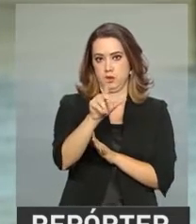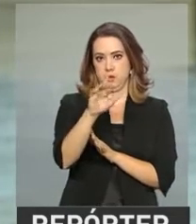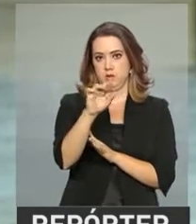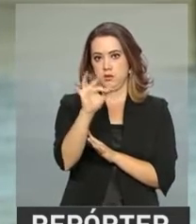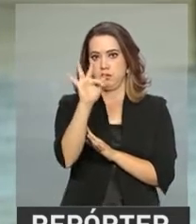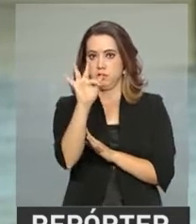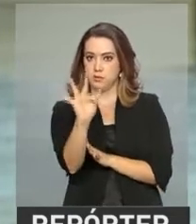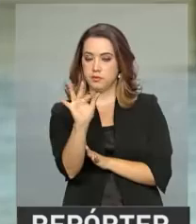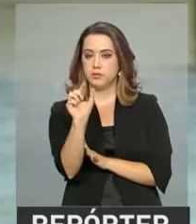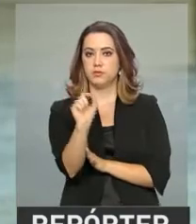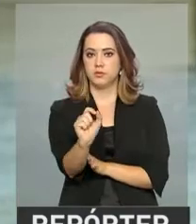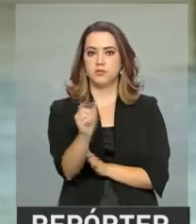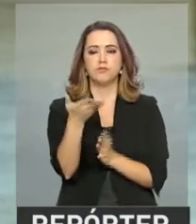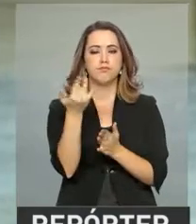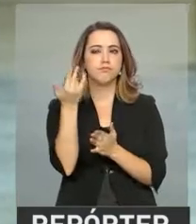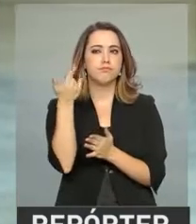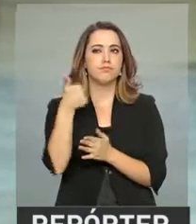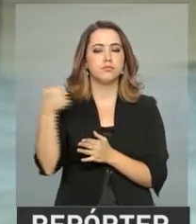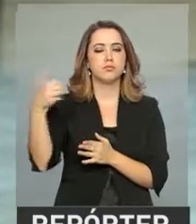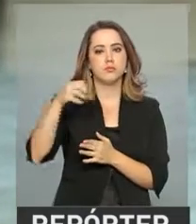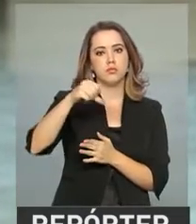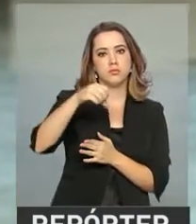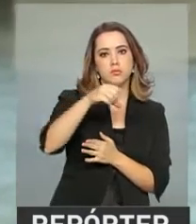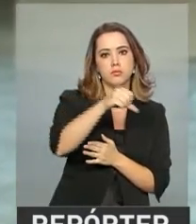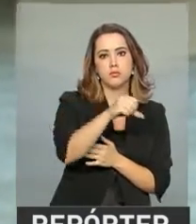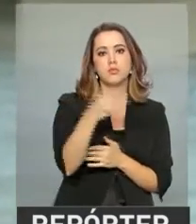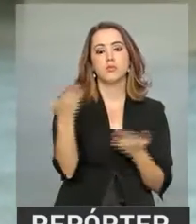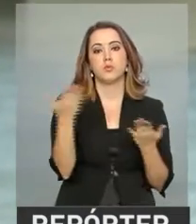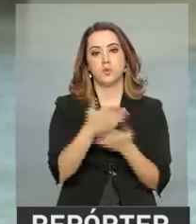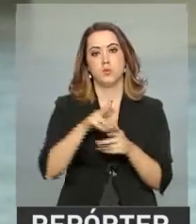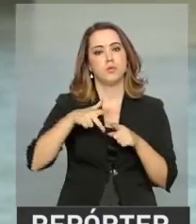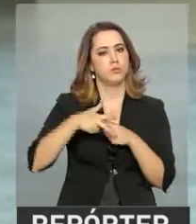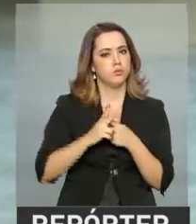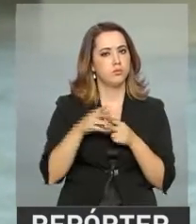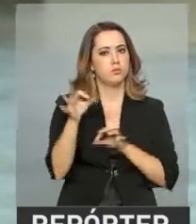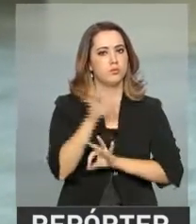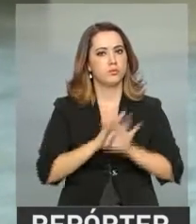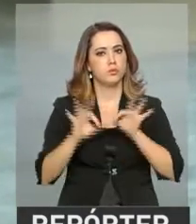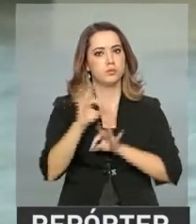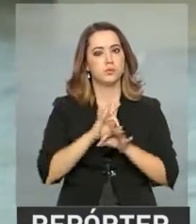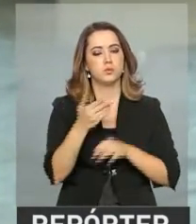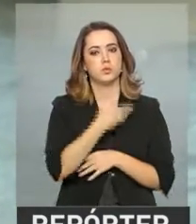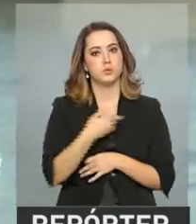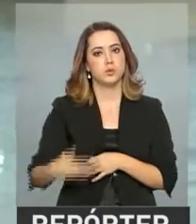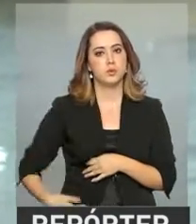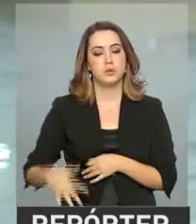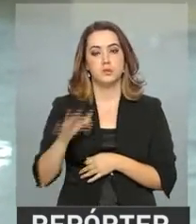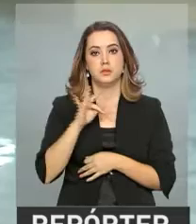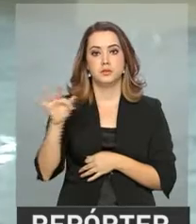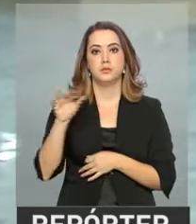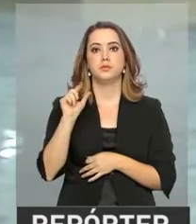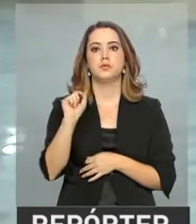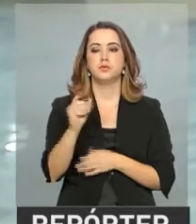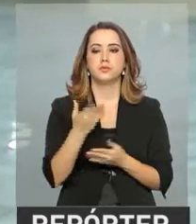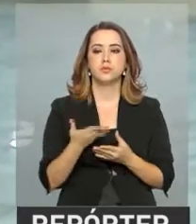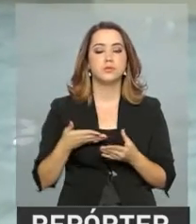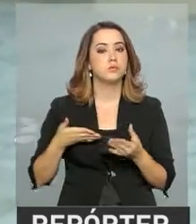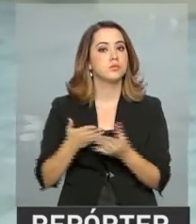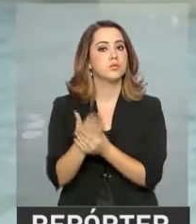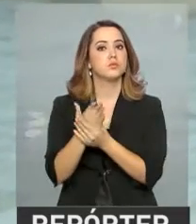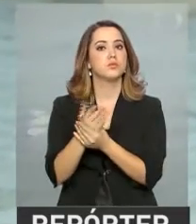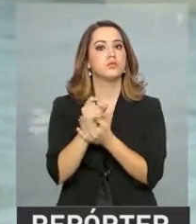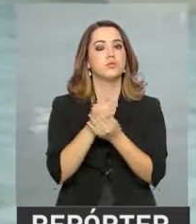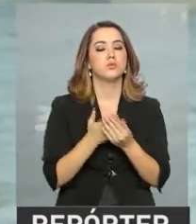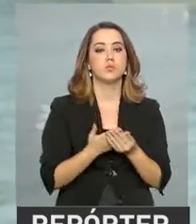desde 1999 vai ser atualizada pelo governo federal por meio de um projeto de lei que vai ser enviado nos próximos